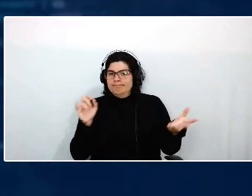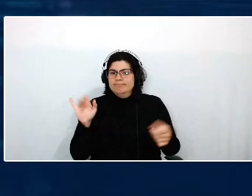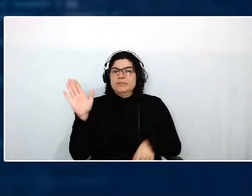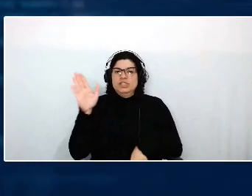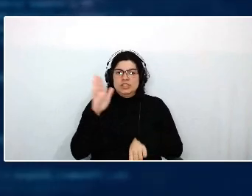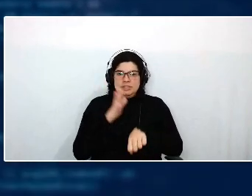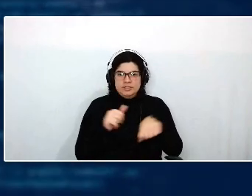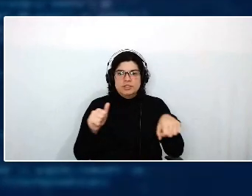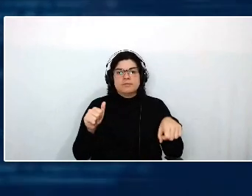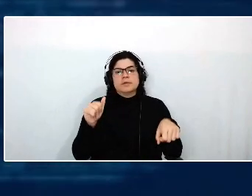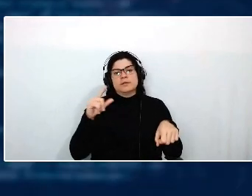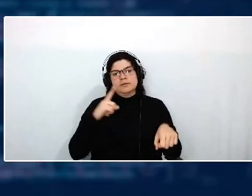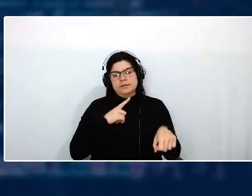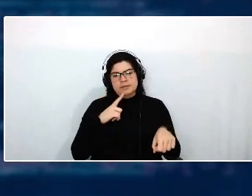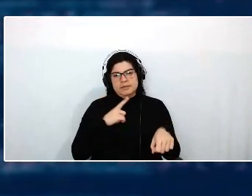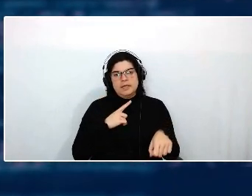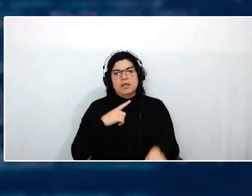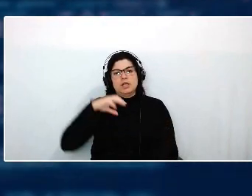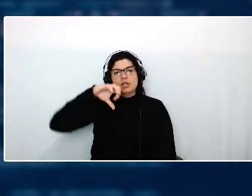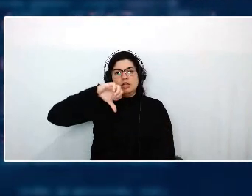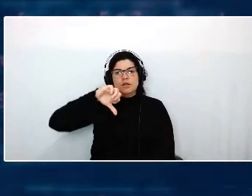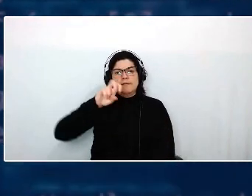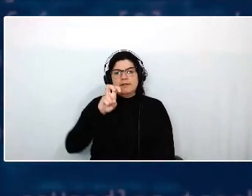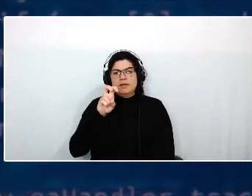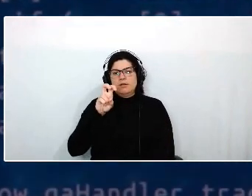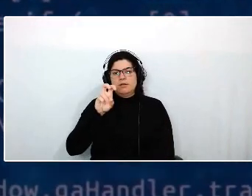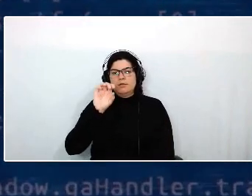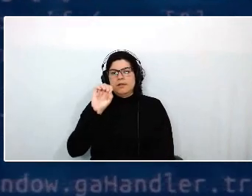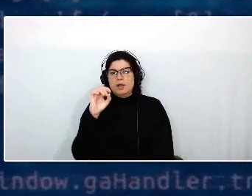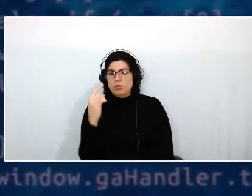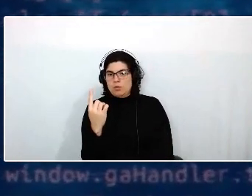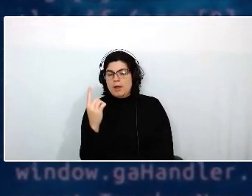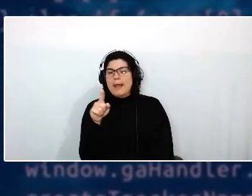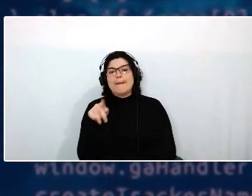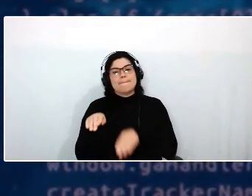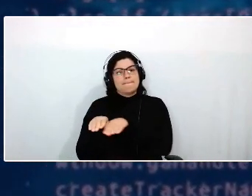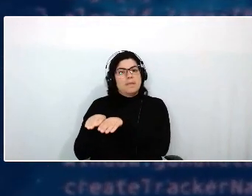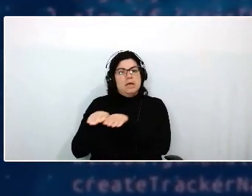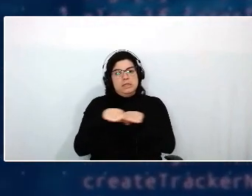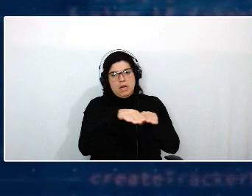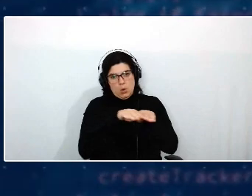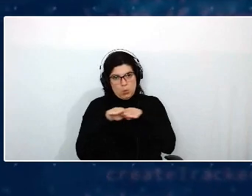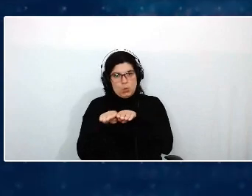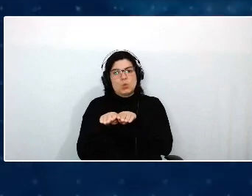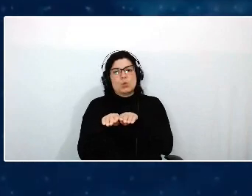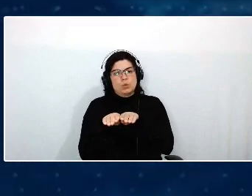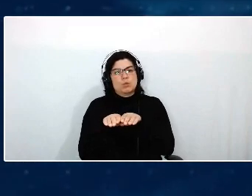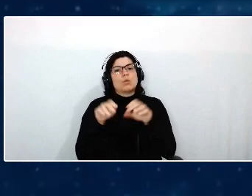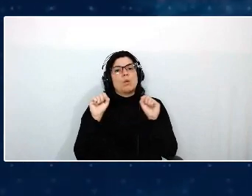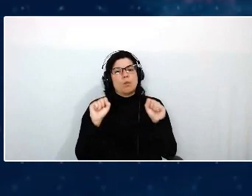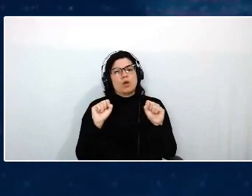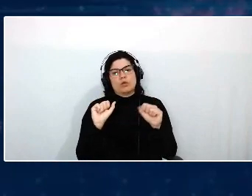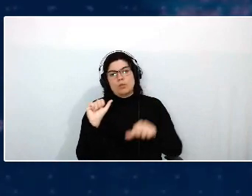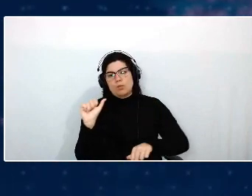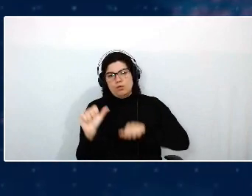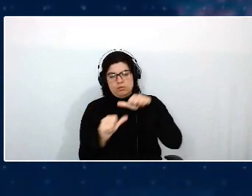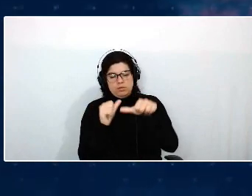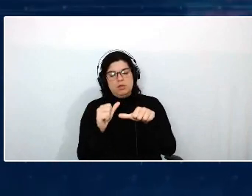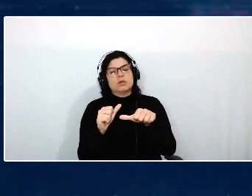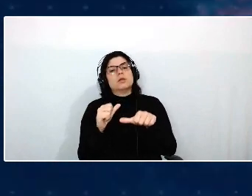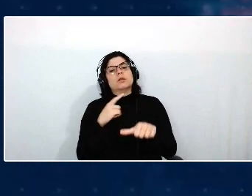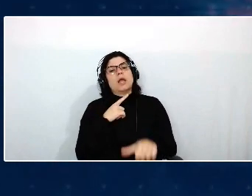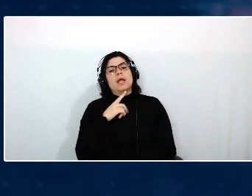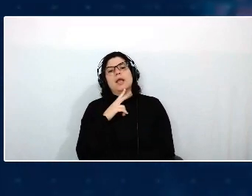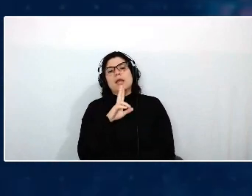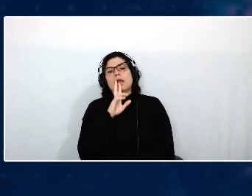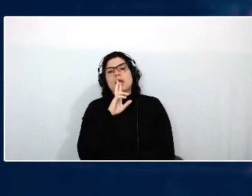a minha requisição, 9501 é a porta padrão da Soli, né? Eu posso mudar, claro, e passar name fell, eu vou ter como resultado um